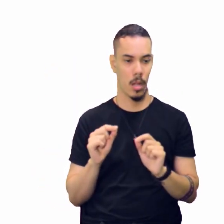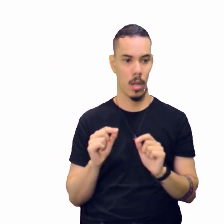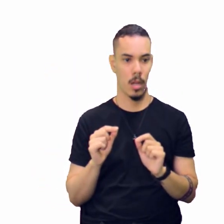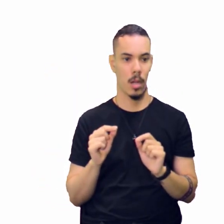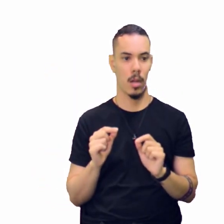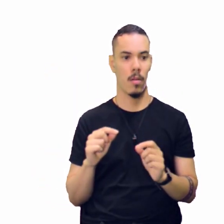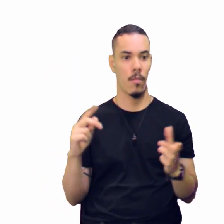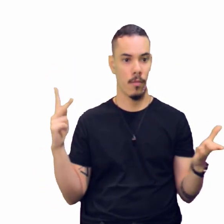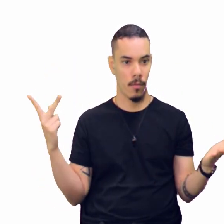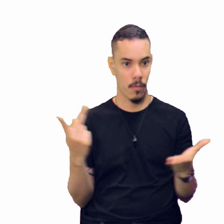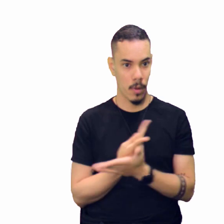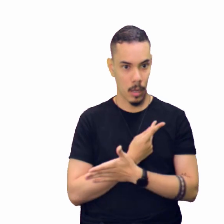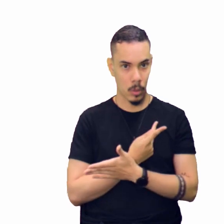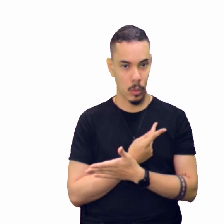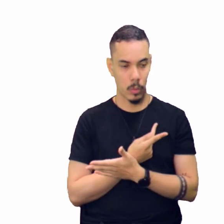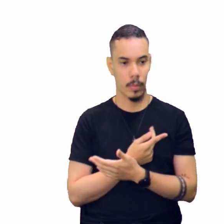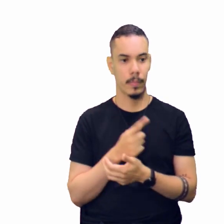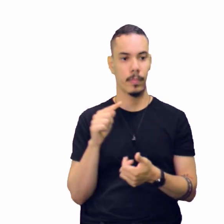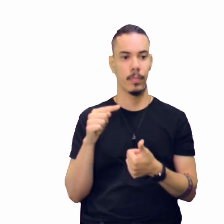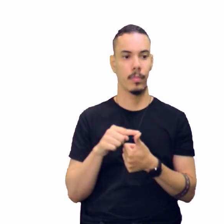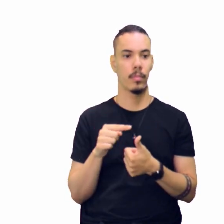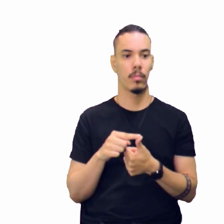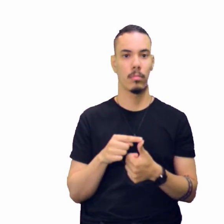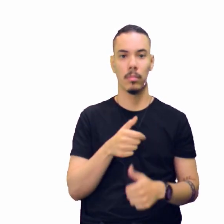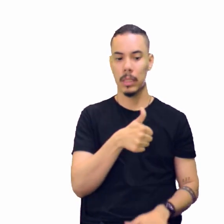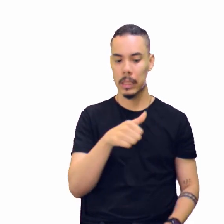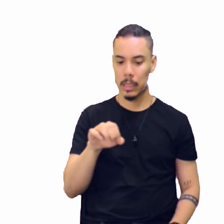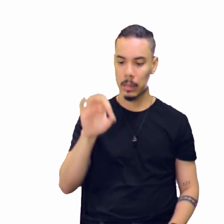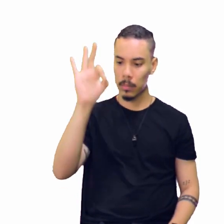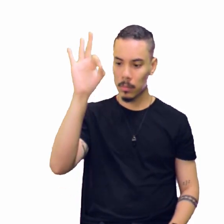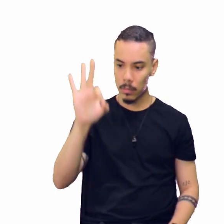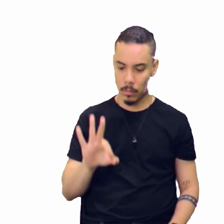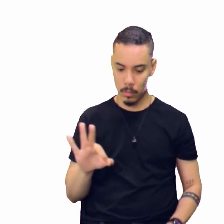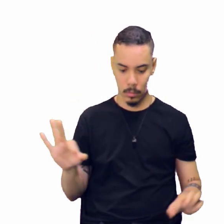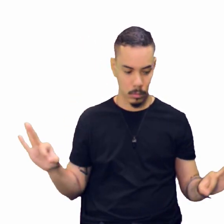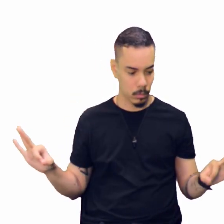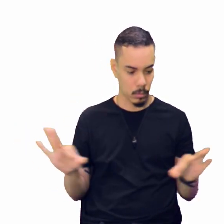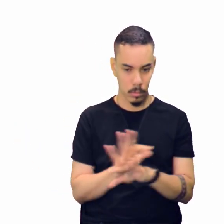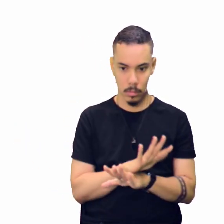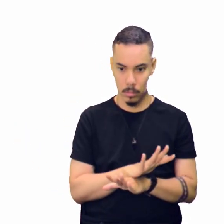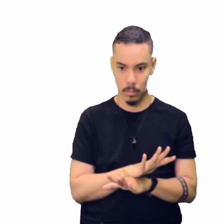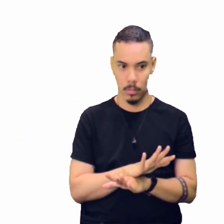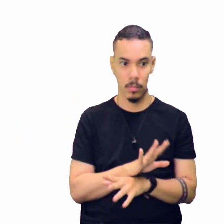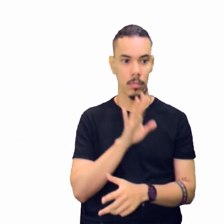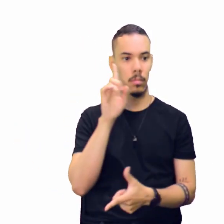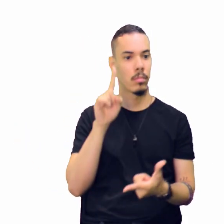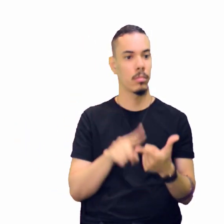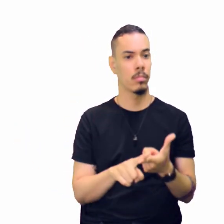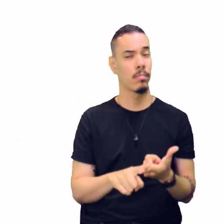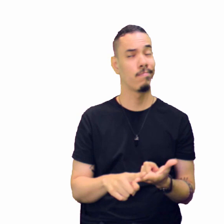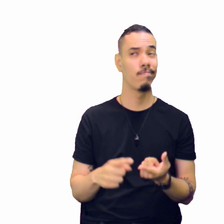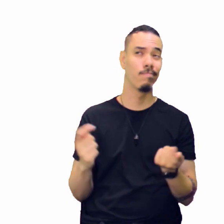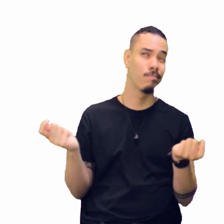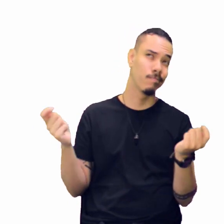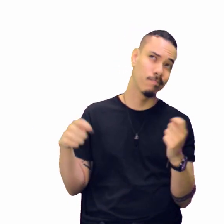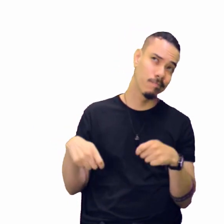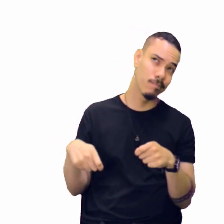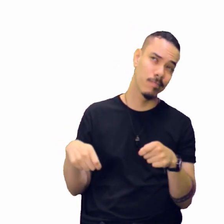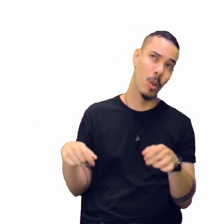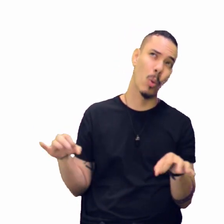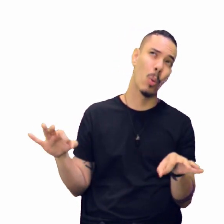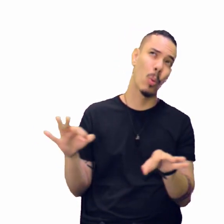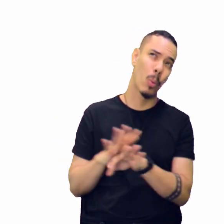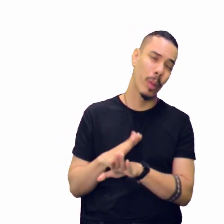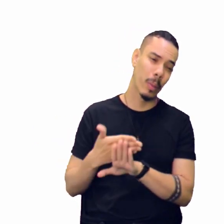um fato. Letra A, totalmente concluído. B, supostamente concluído